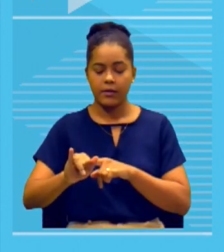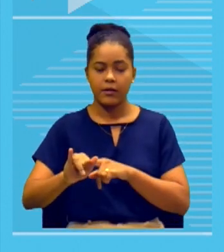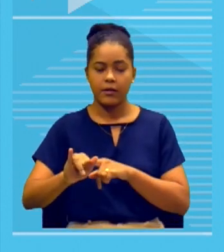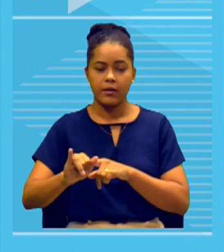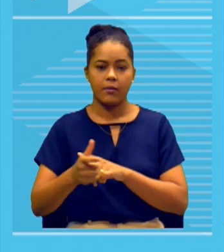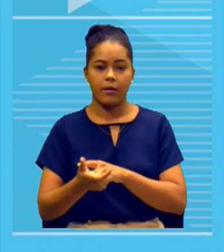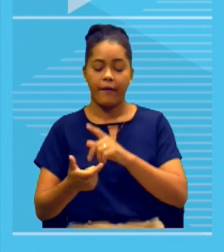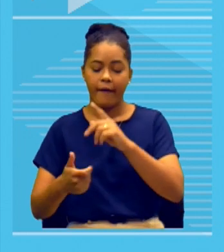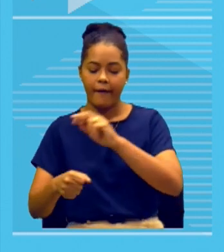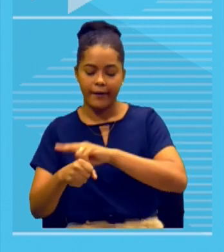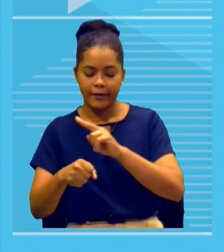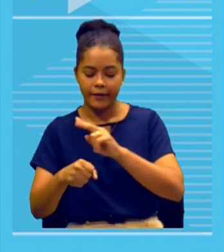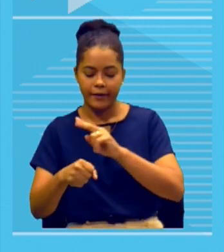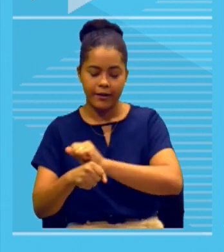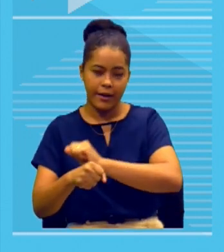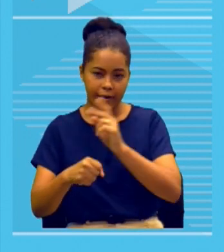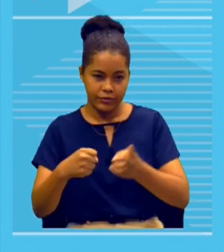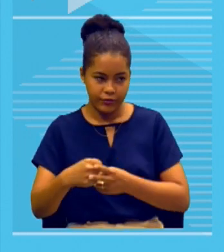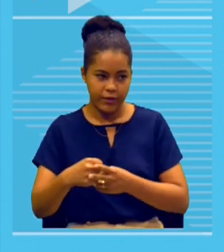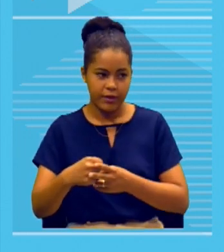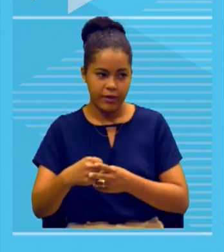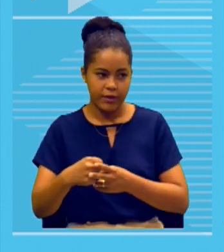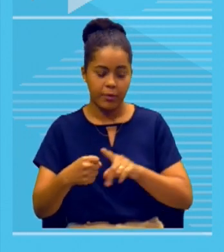aqui aqui